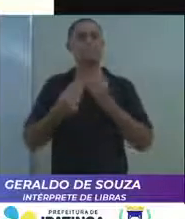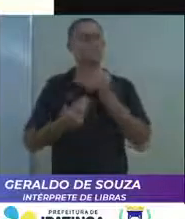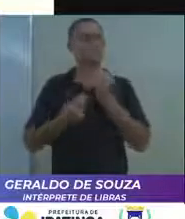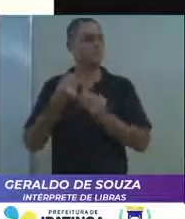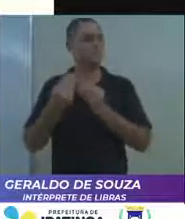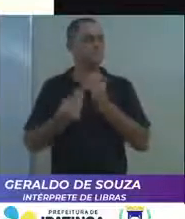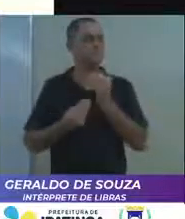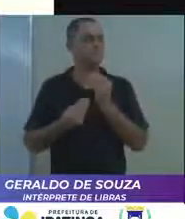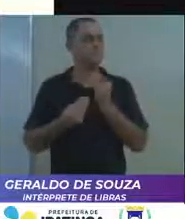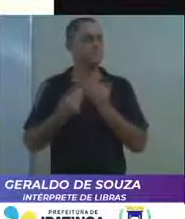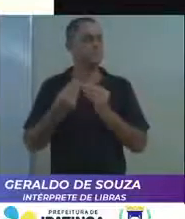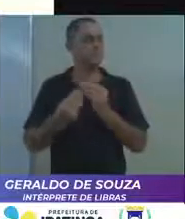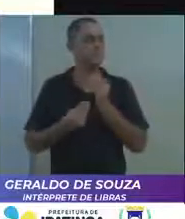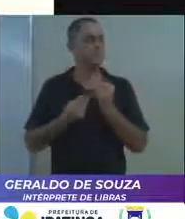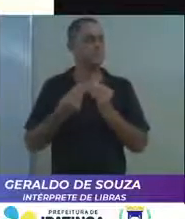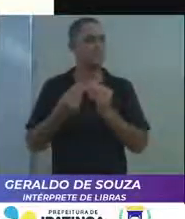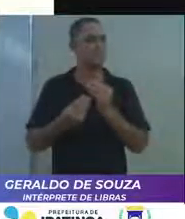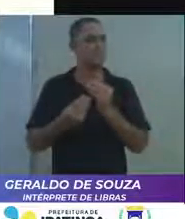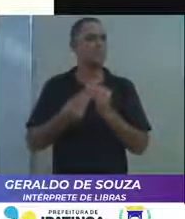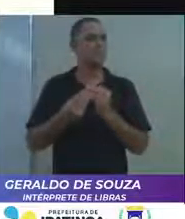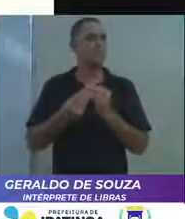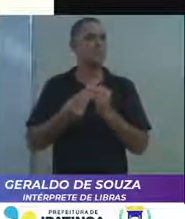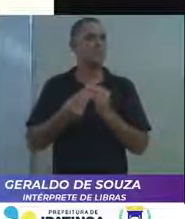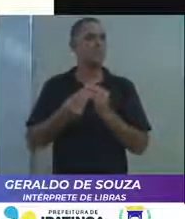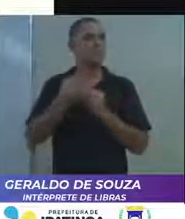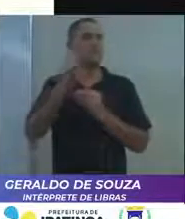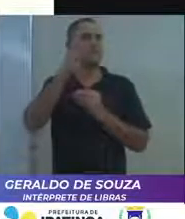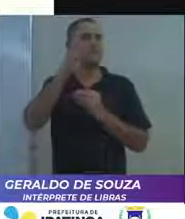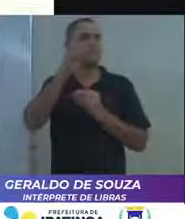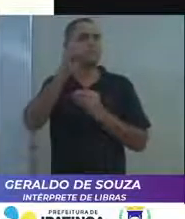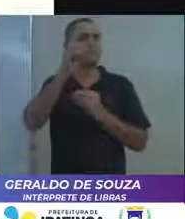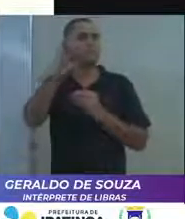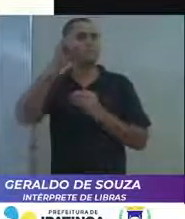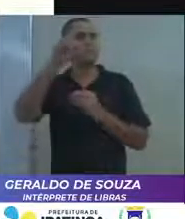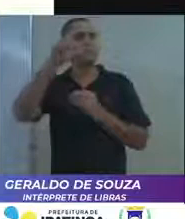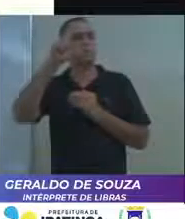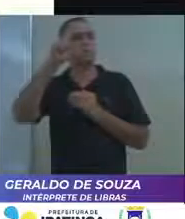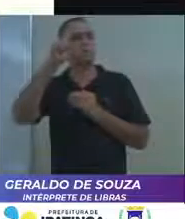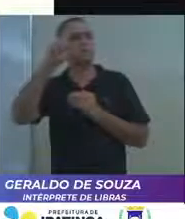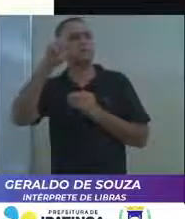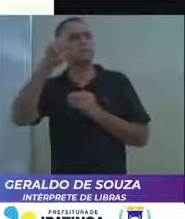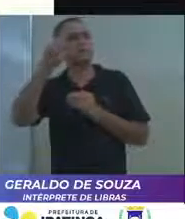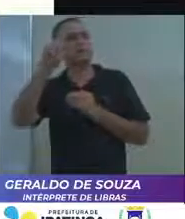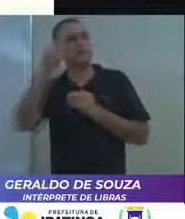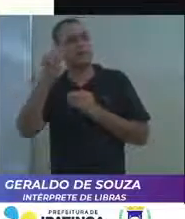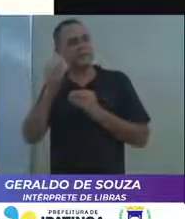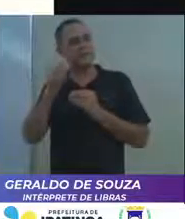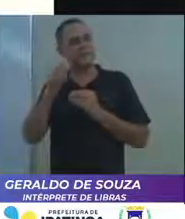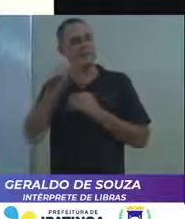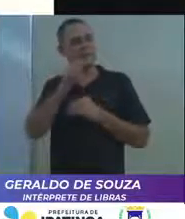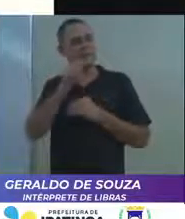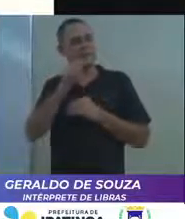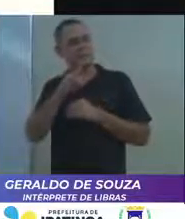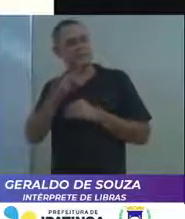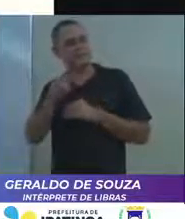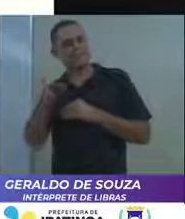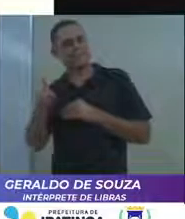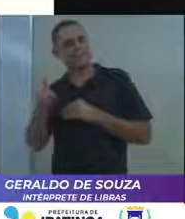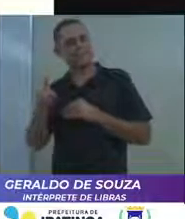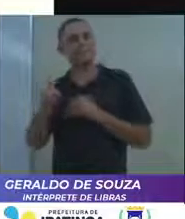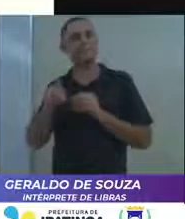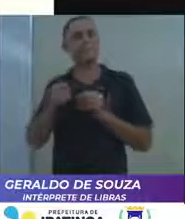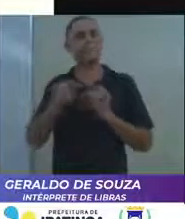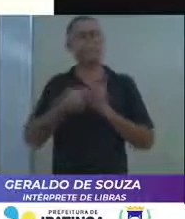Ele se chama VoiceGuard. Esse nome que está aqui. Esse aplicativo a gente também desenvolveu, né,